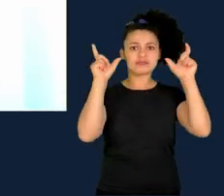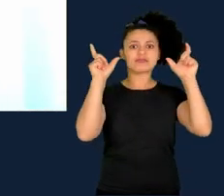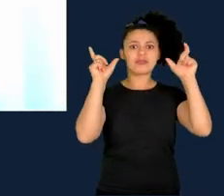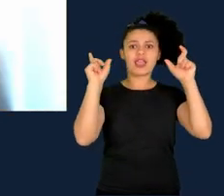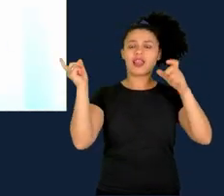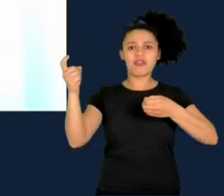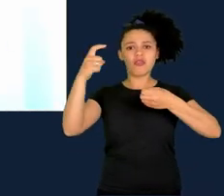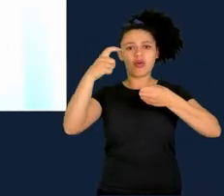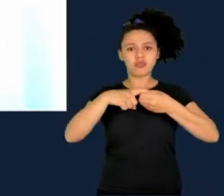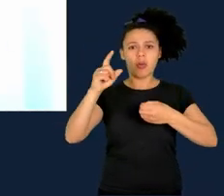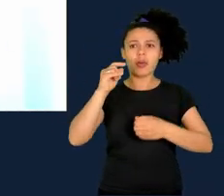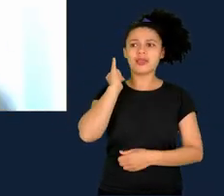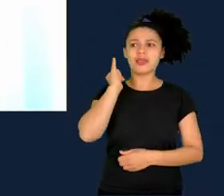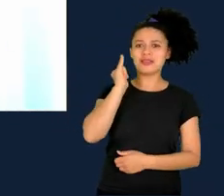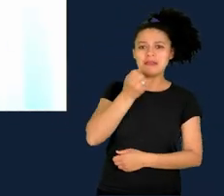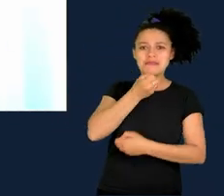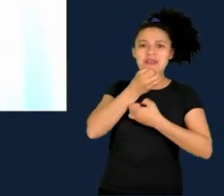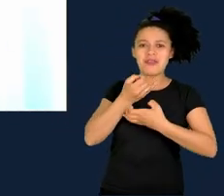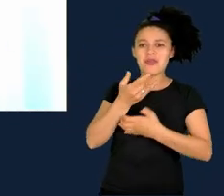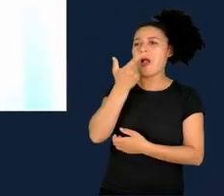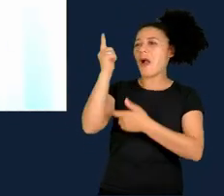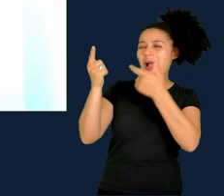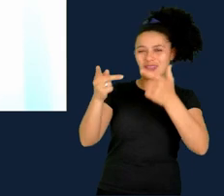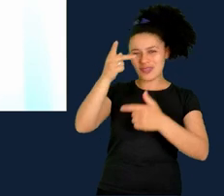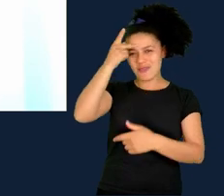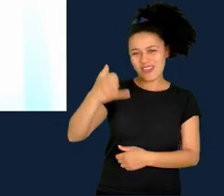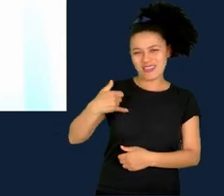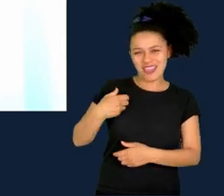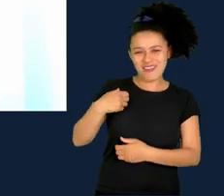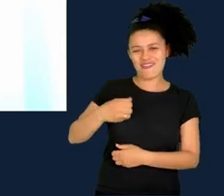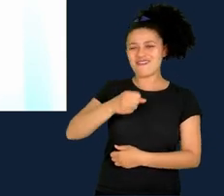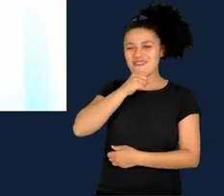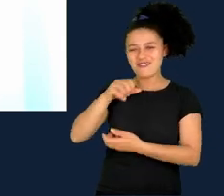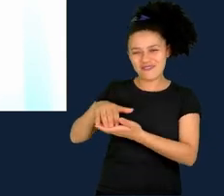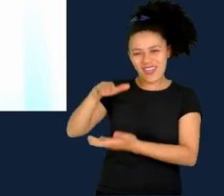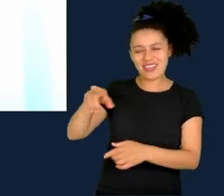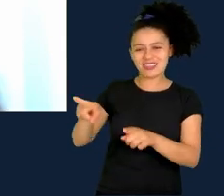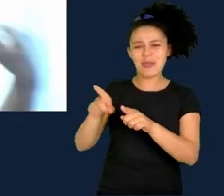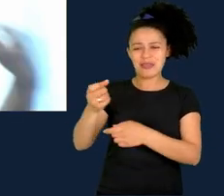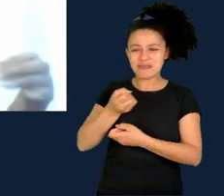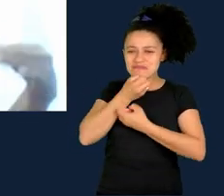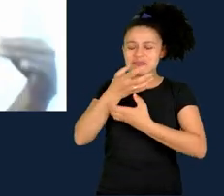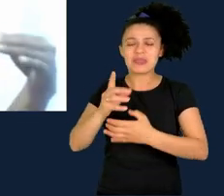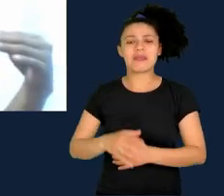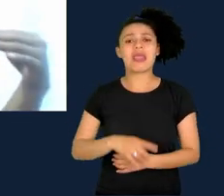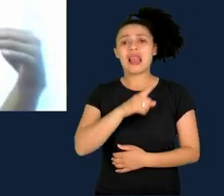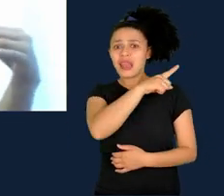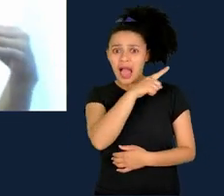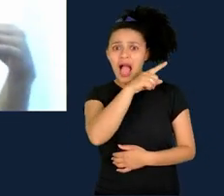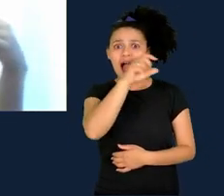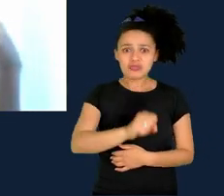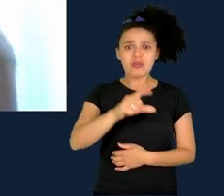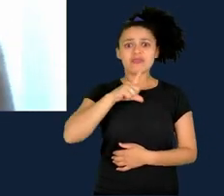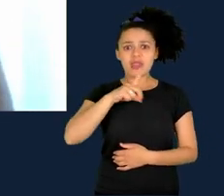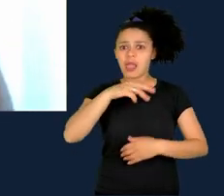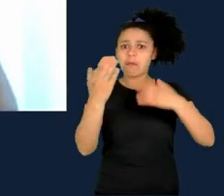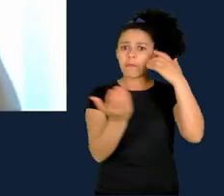ficou contando para outros velhos, aí ele falava que havia um desmatamento